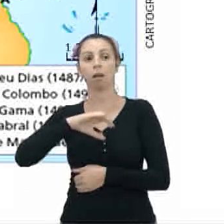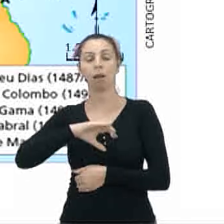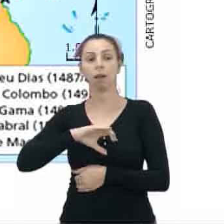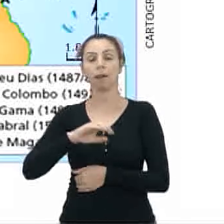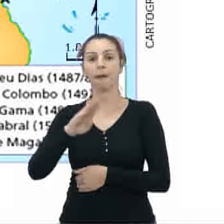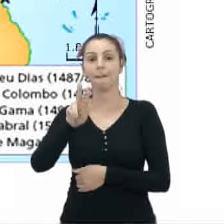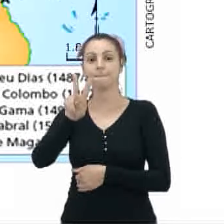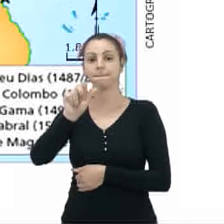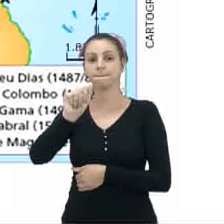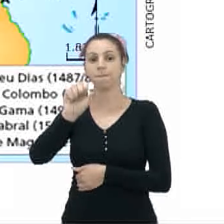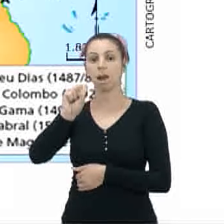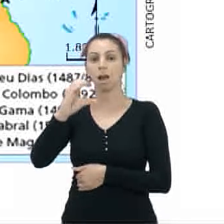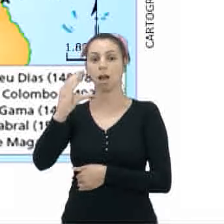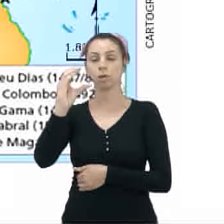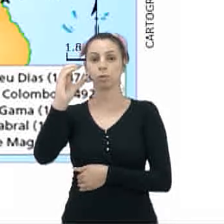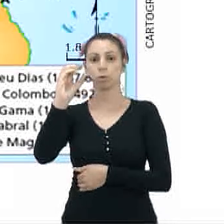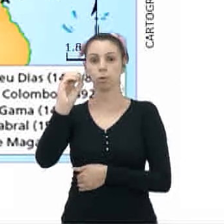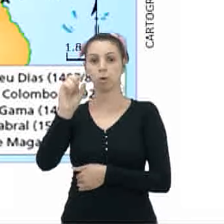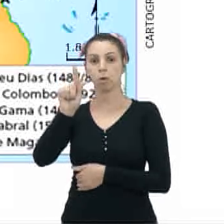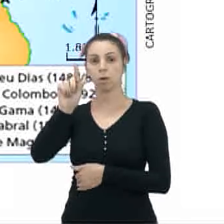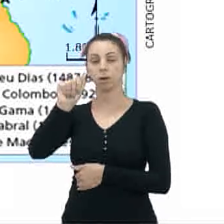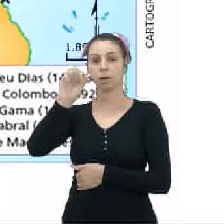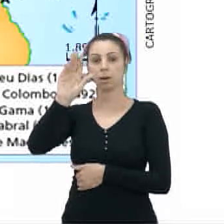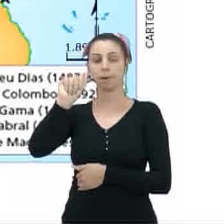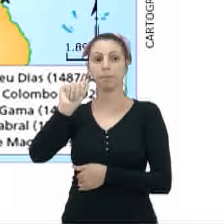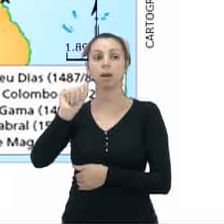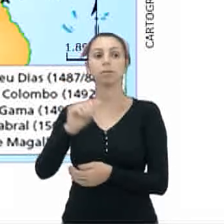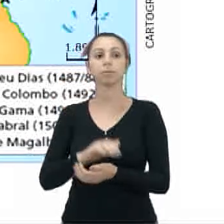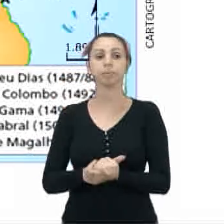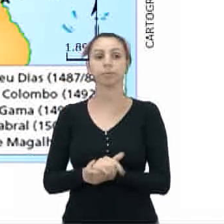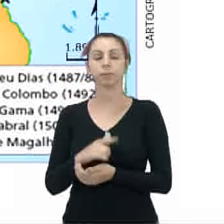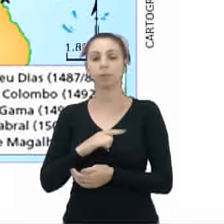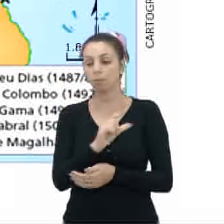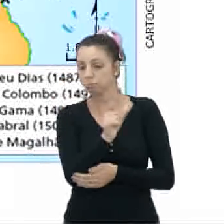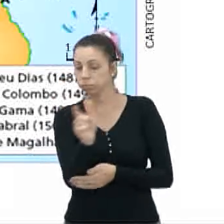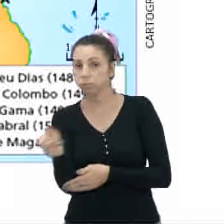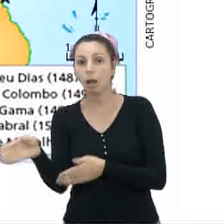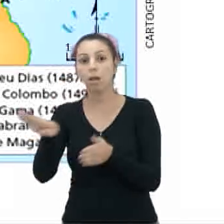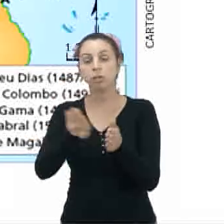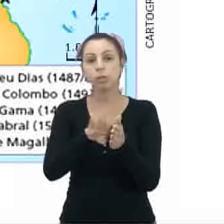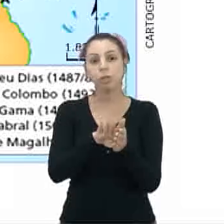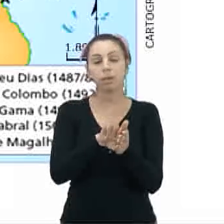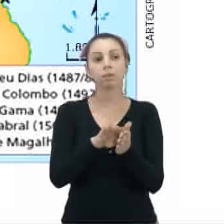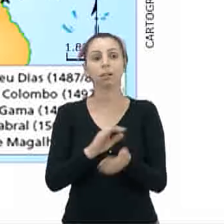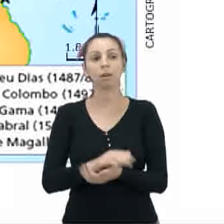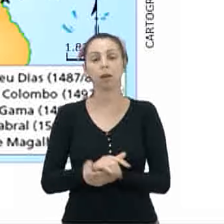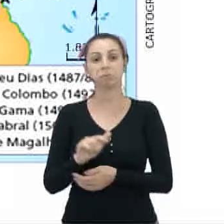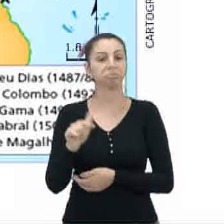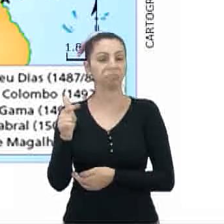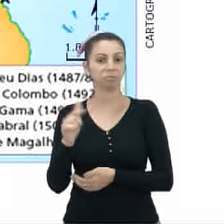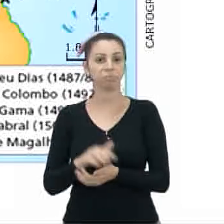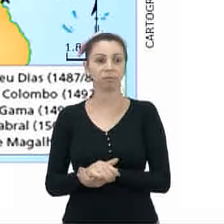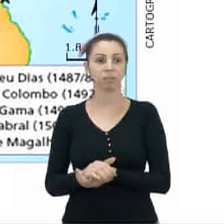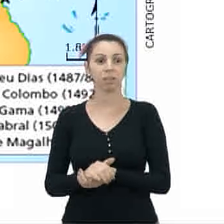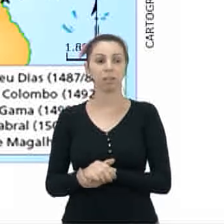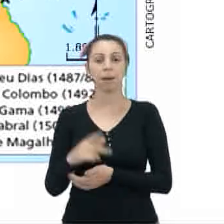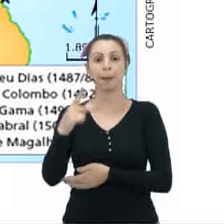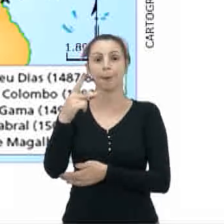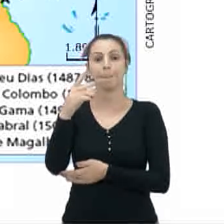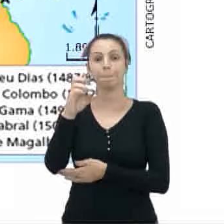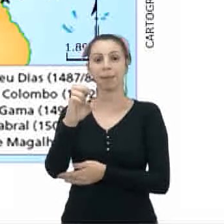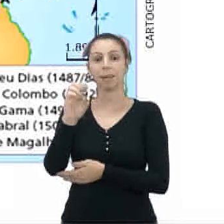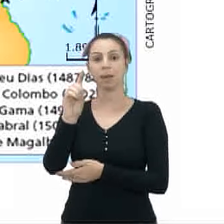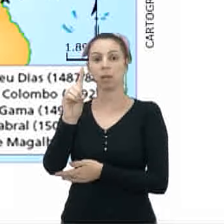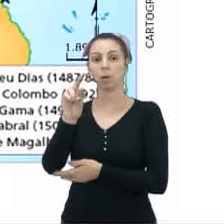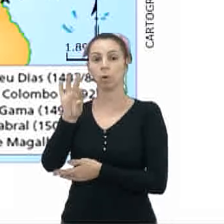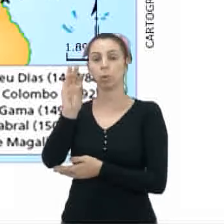Calicut, as rotas de Álvares Cabral, de Pedro Álvares Cabral, quando ele chega no que hoje nós conhecemos como Brasil,